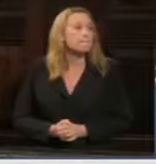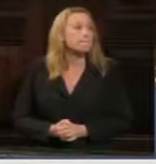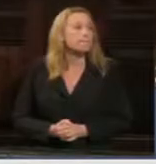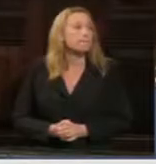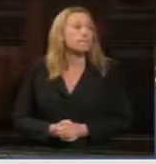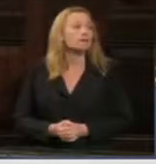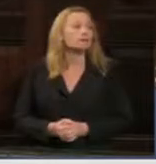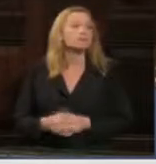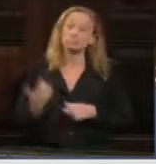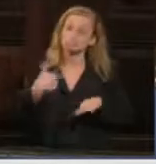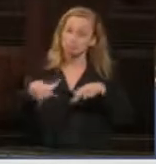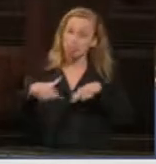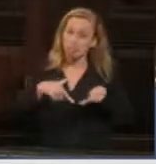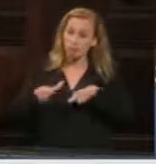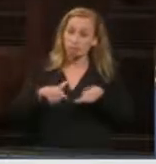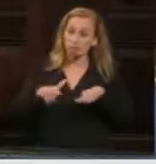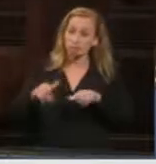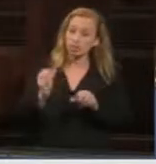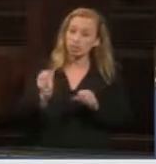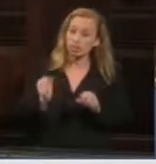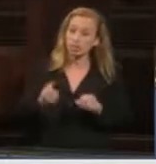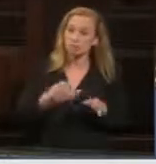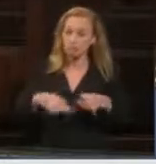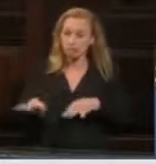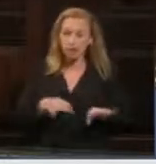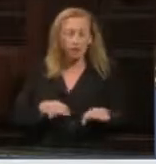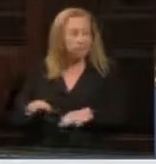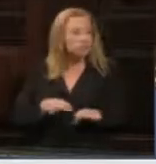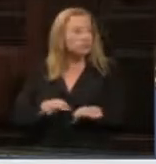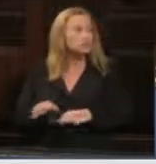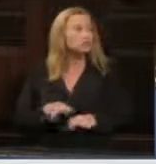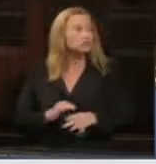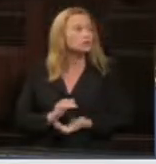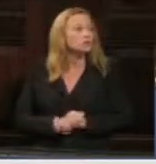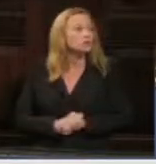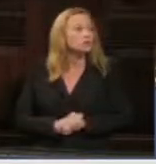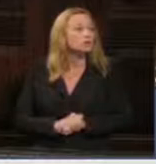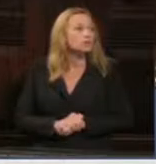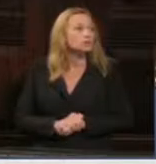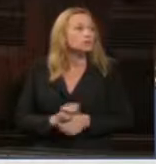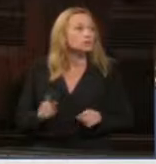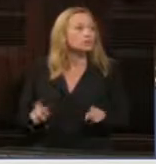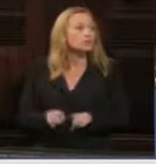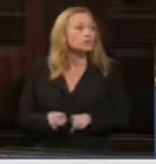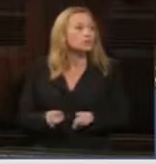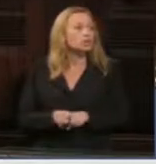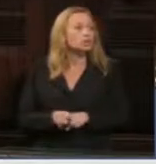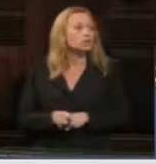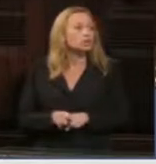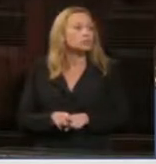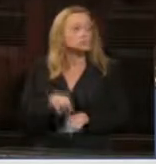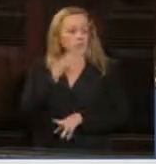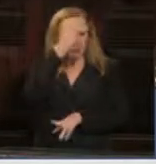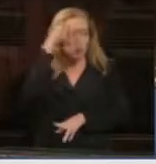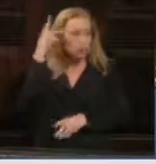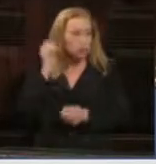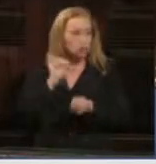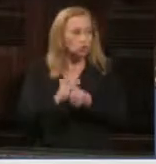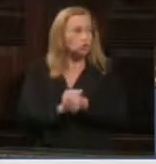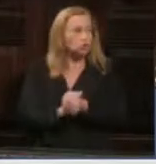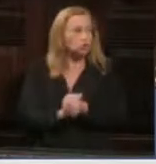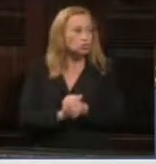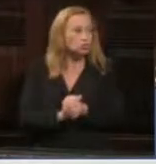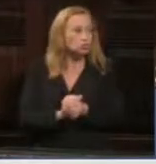trabalho e está sendo construída na comissão temos é como membros titulares renan